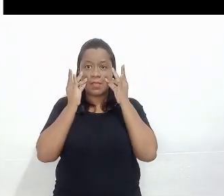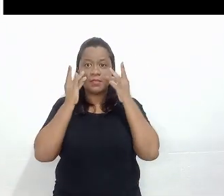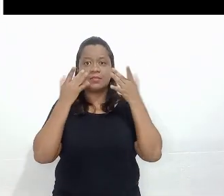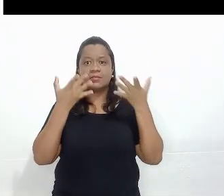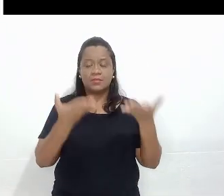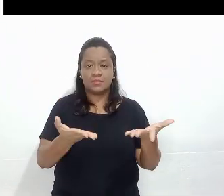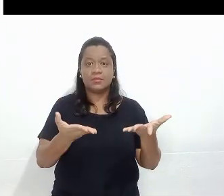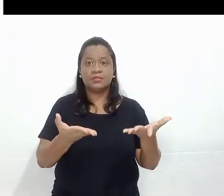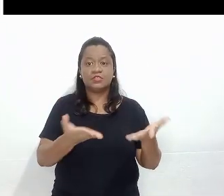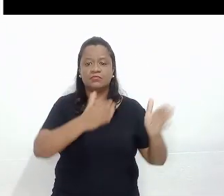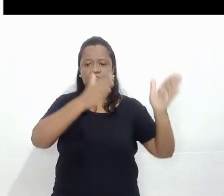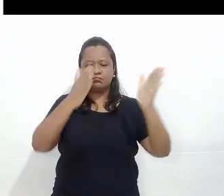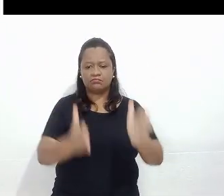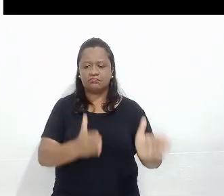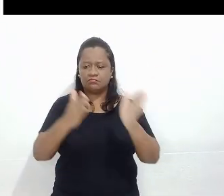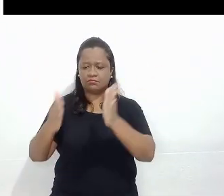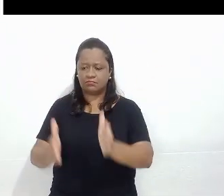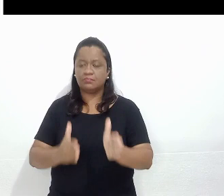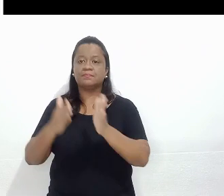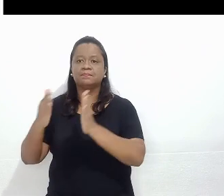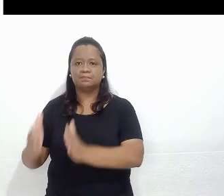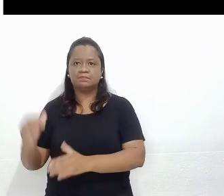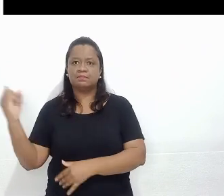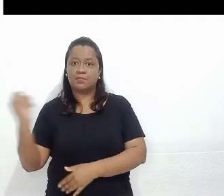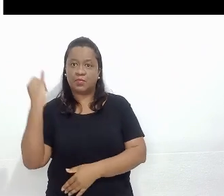É importante isso.